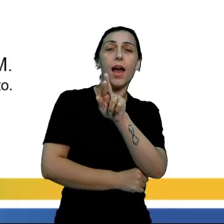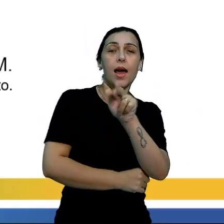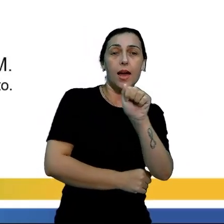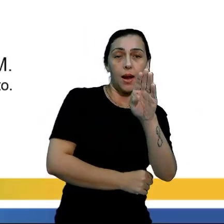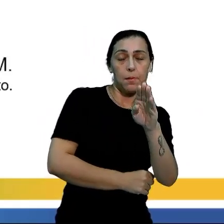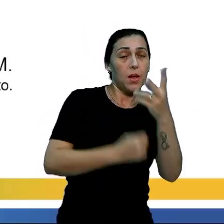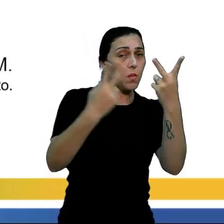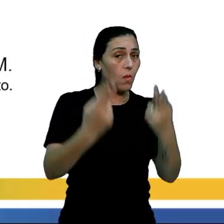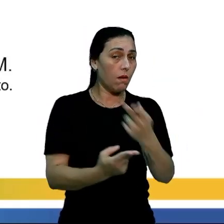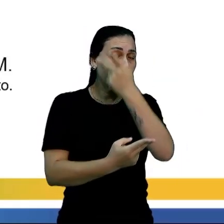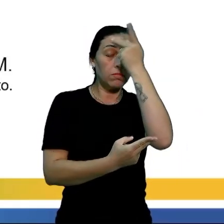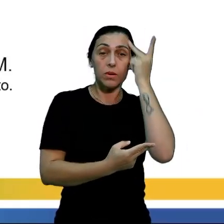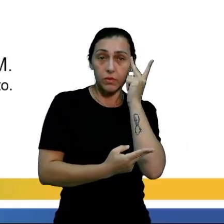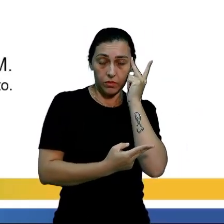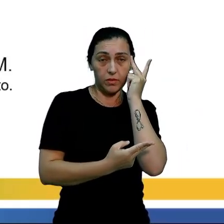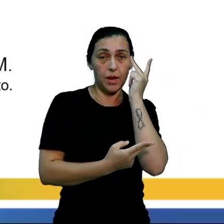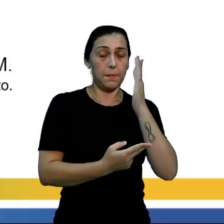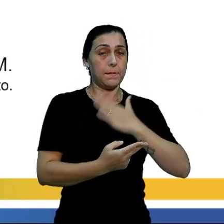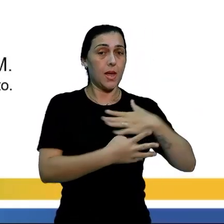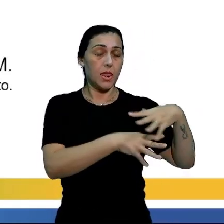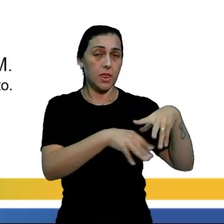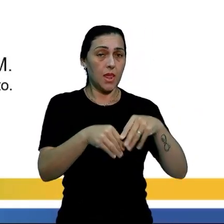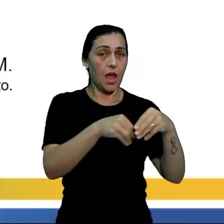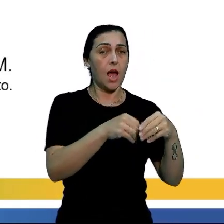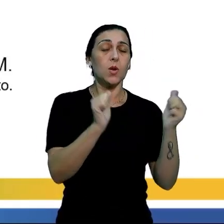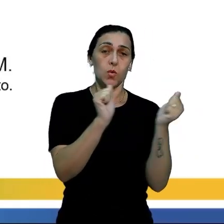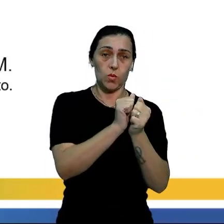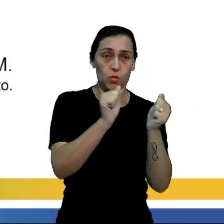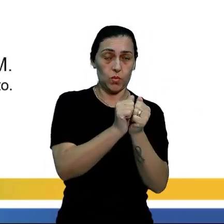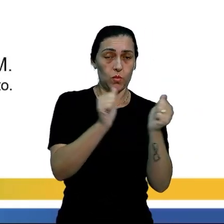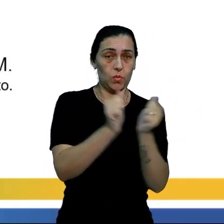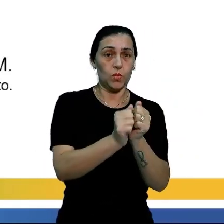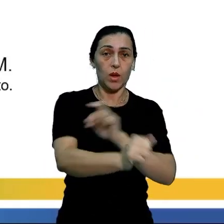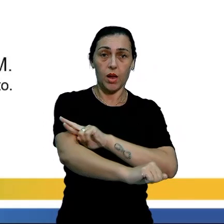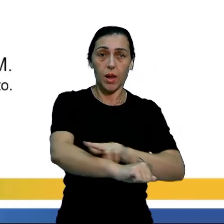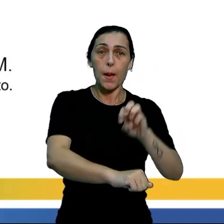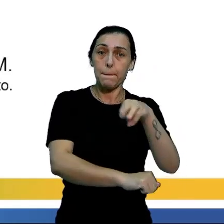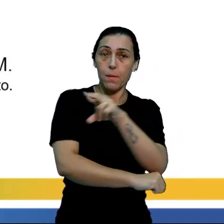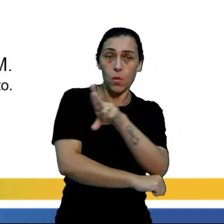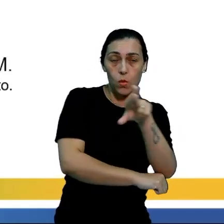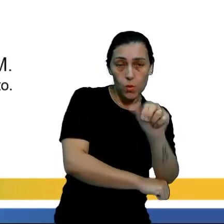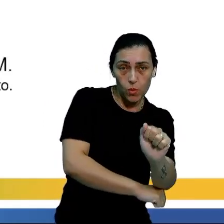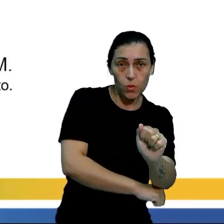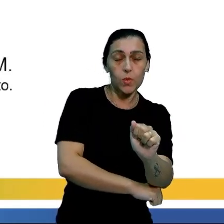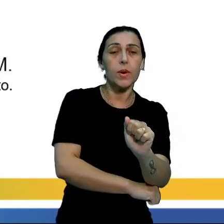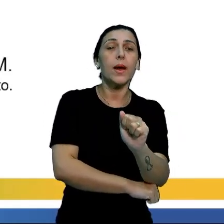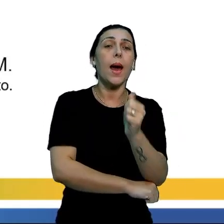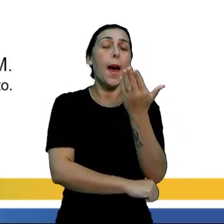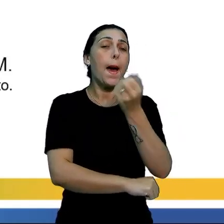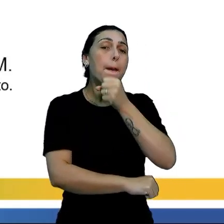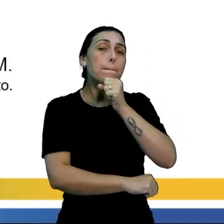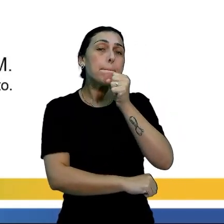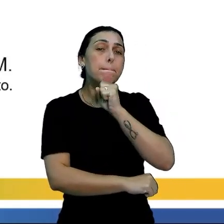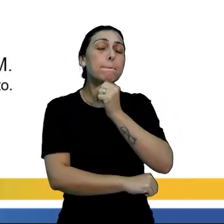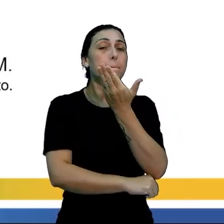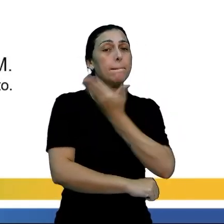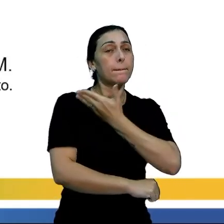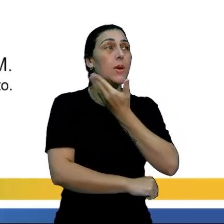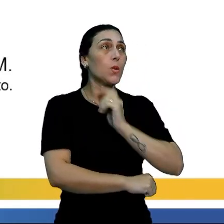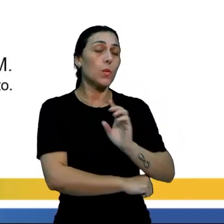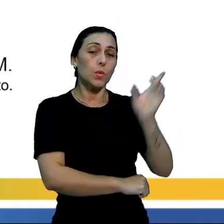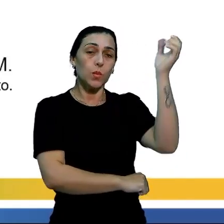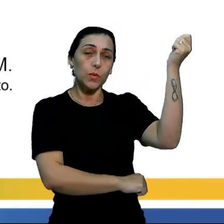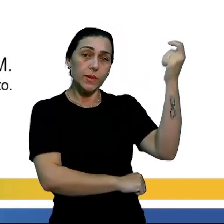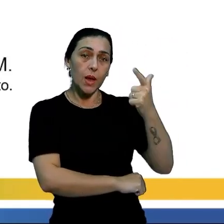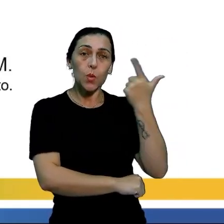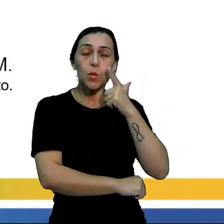as pessoas, né, que a minha terra vieram, eu sou da raça moura, sou velha amiga do sol, que todos